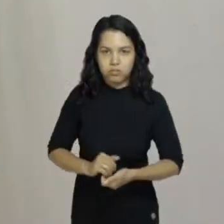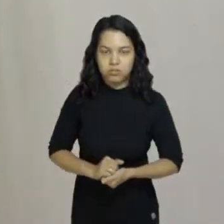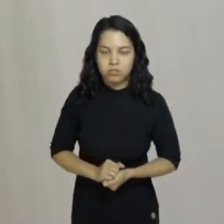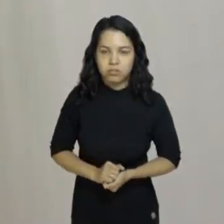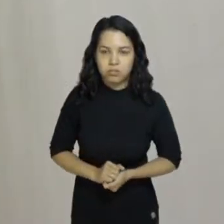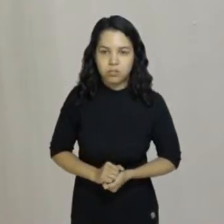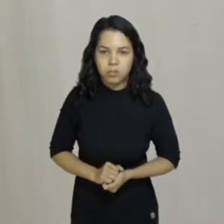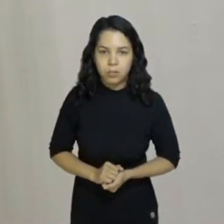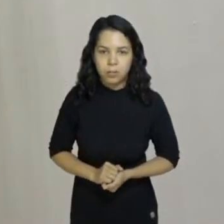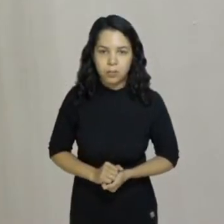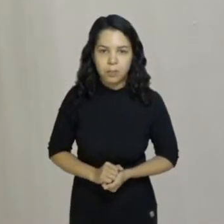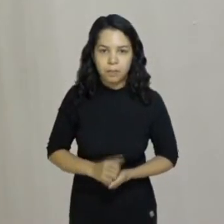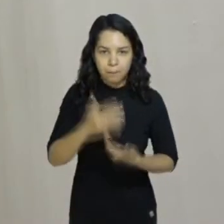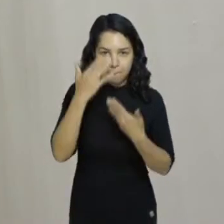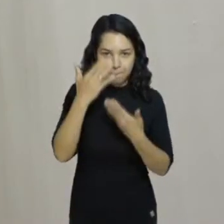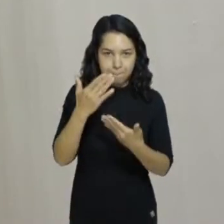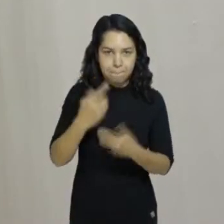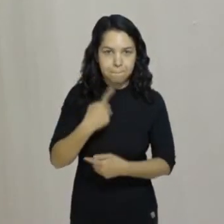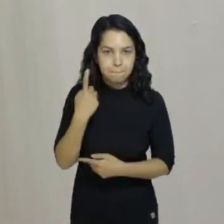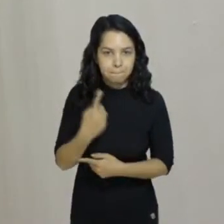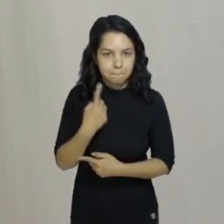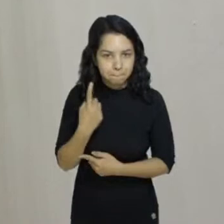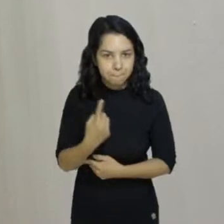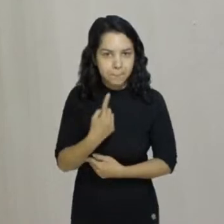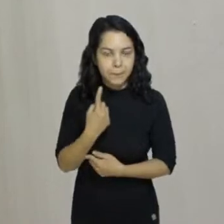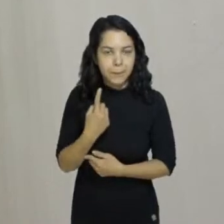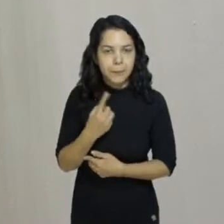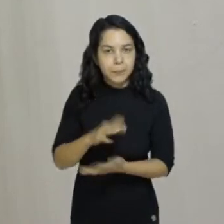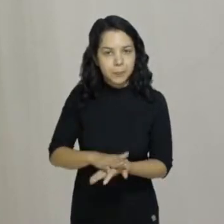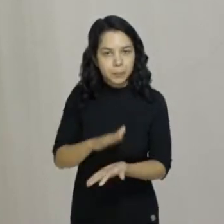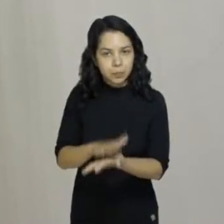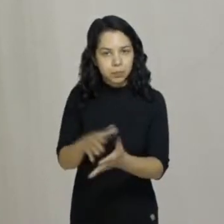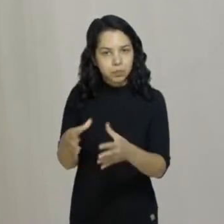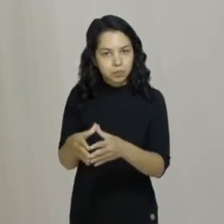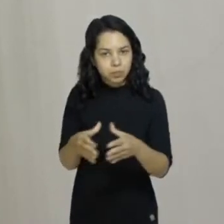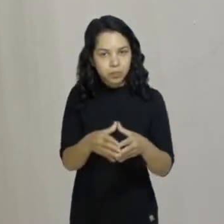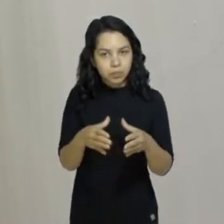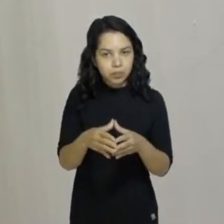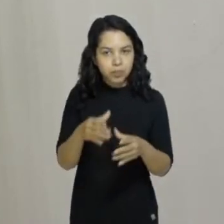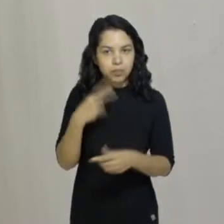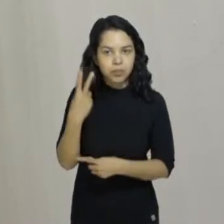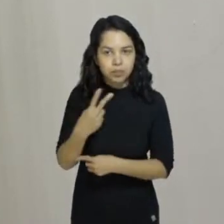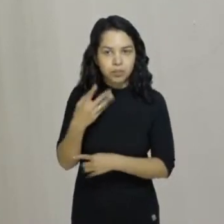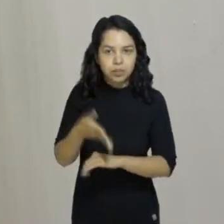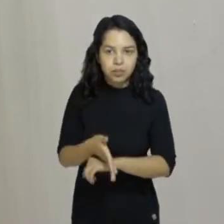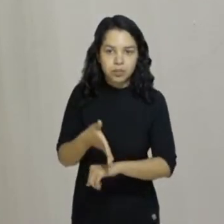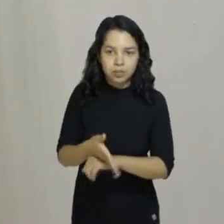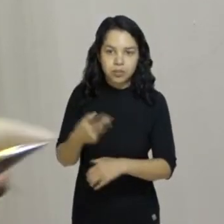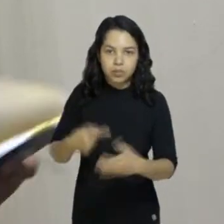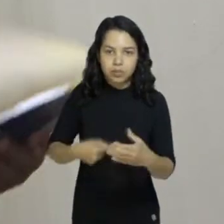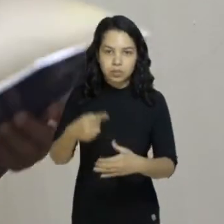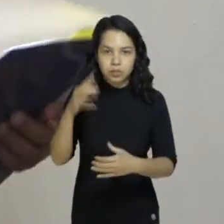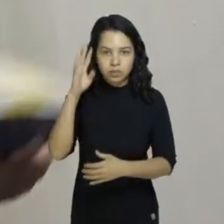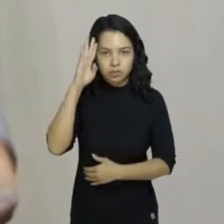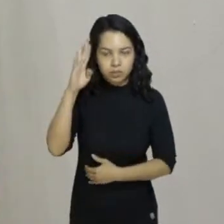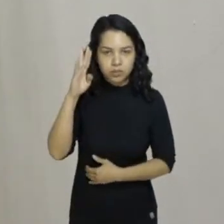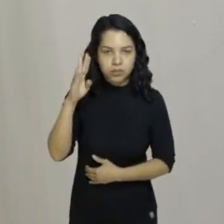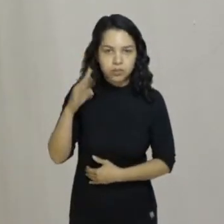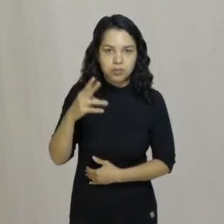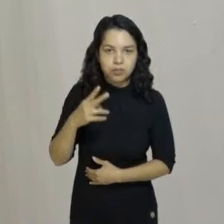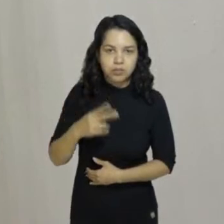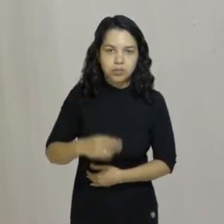Deputado Jaci Lopes parabenizar toda a equipe de vereadores que fizeram parte dessa comissão especial relator relatório